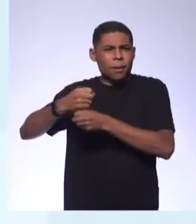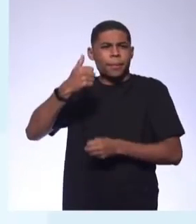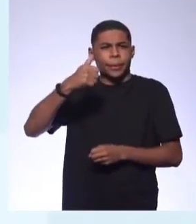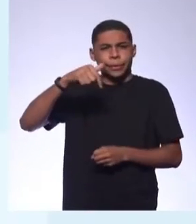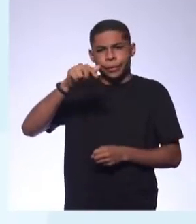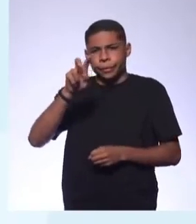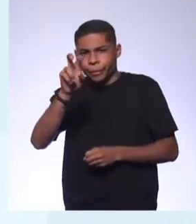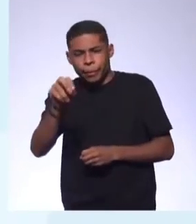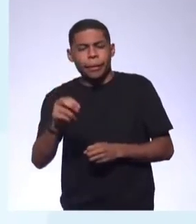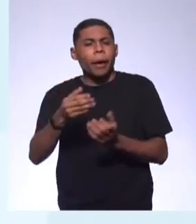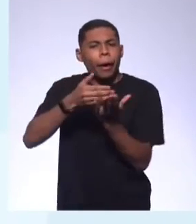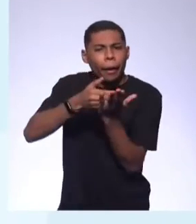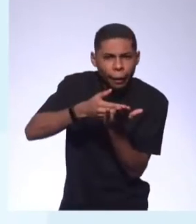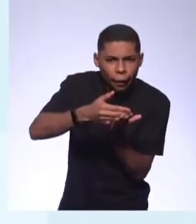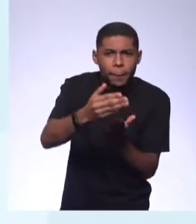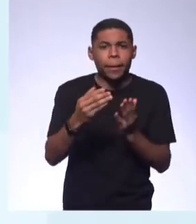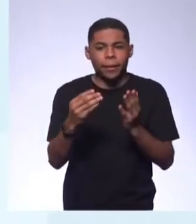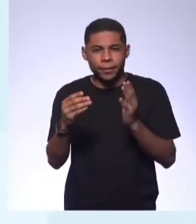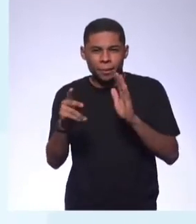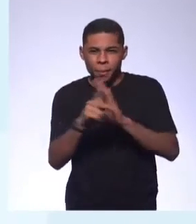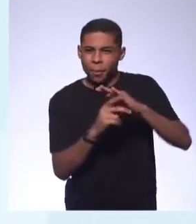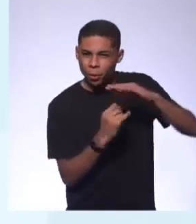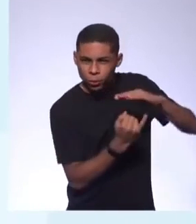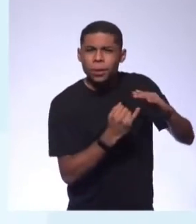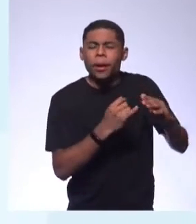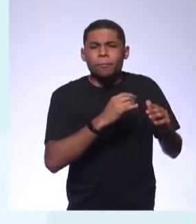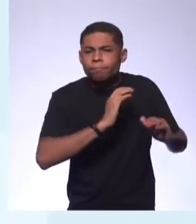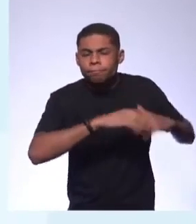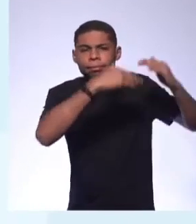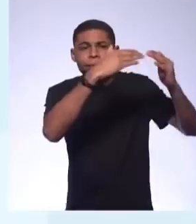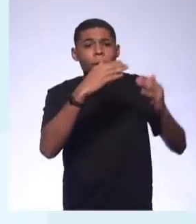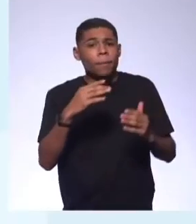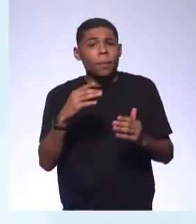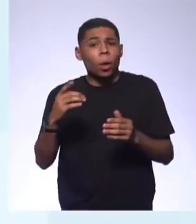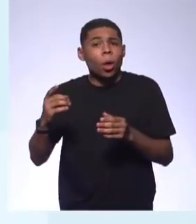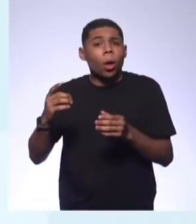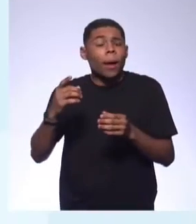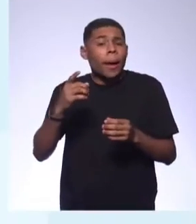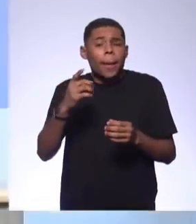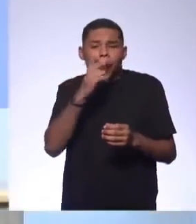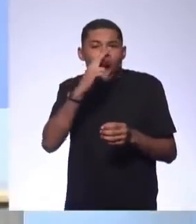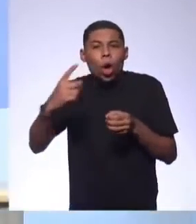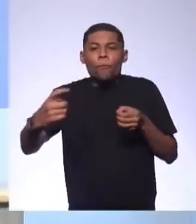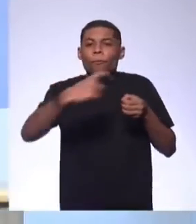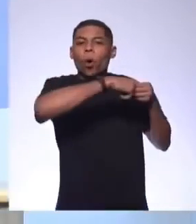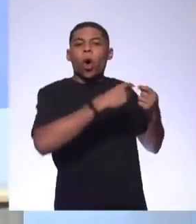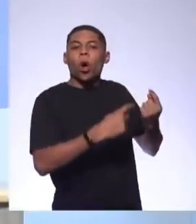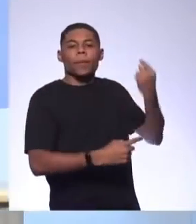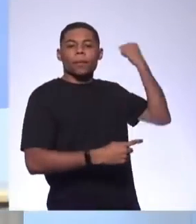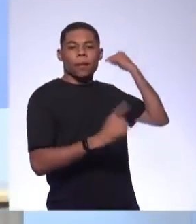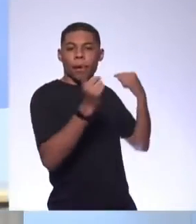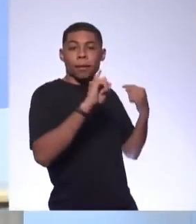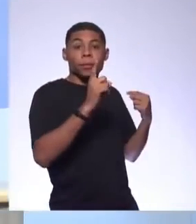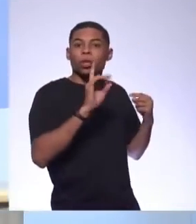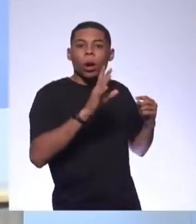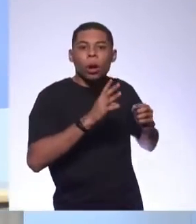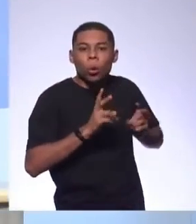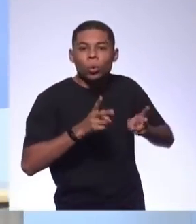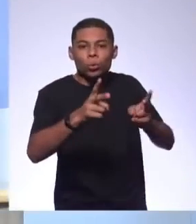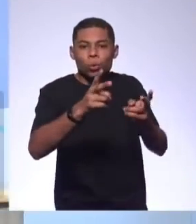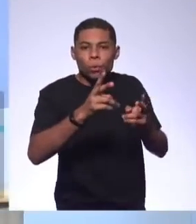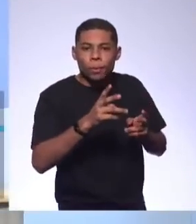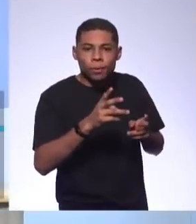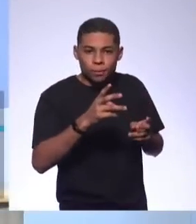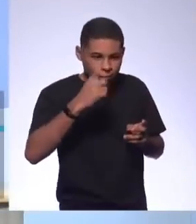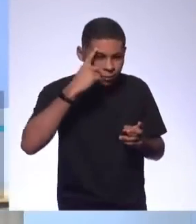1750, começa a Revolução Industrial, essa revolução ela não volta mais atrás, ela avança. E